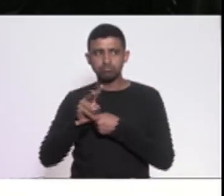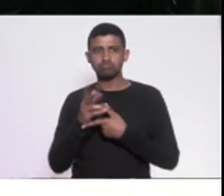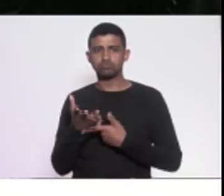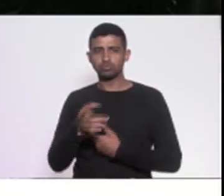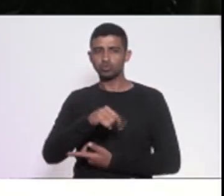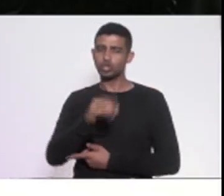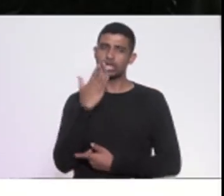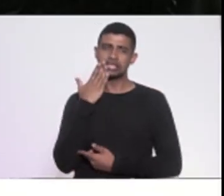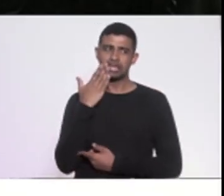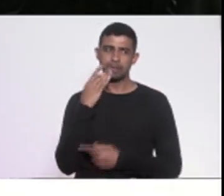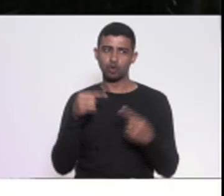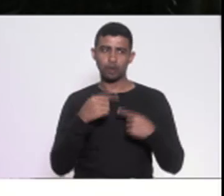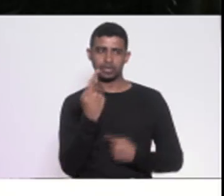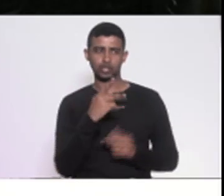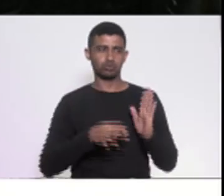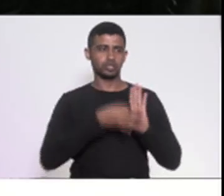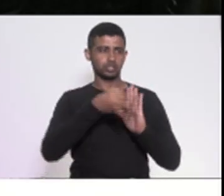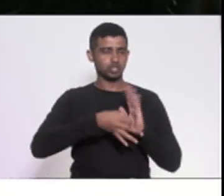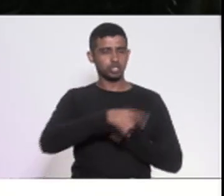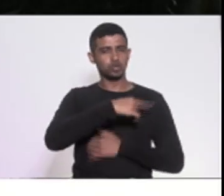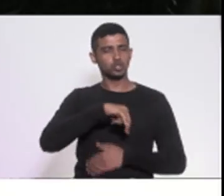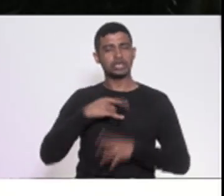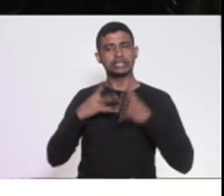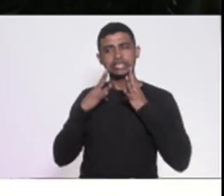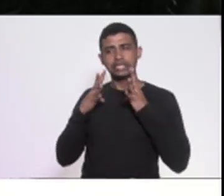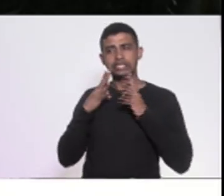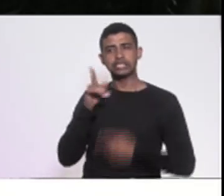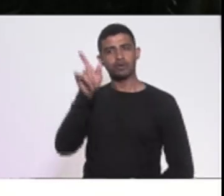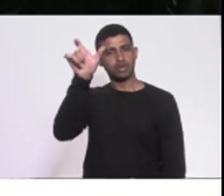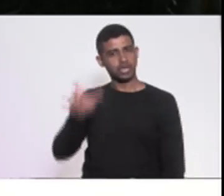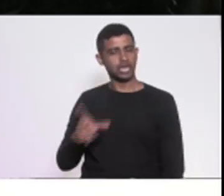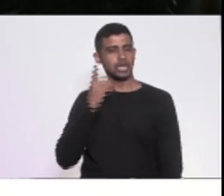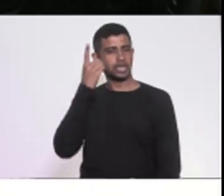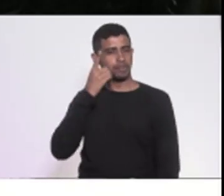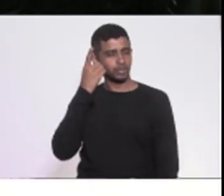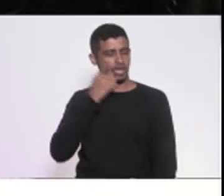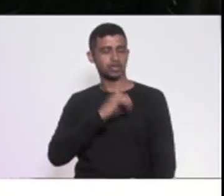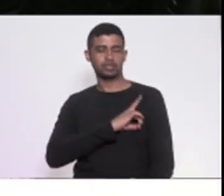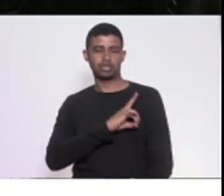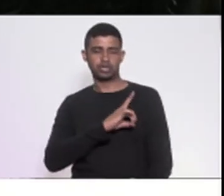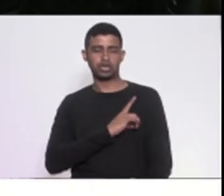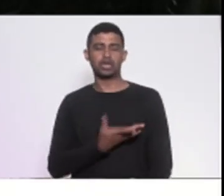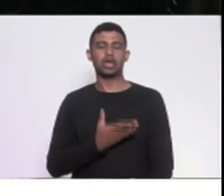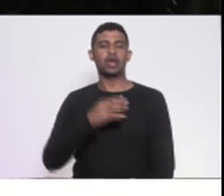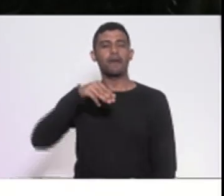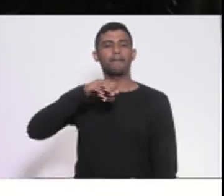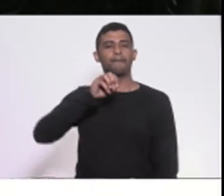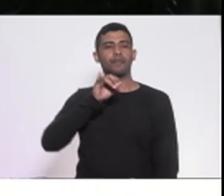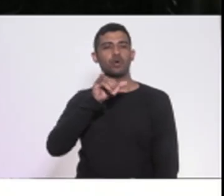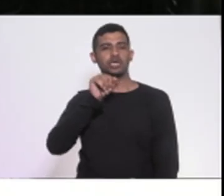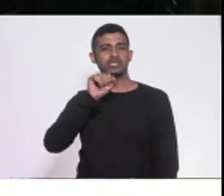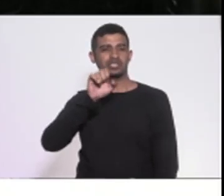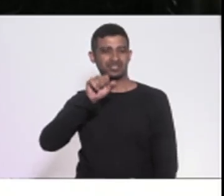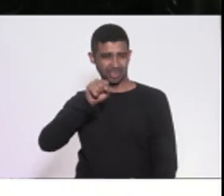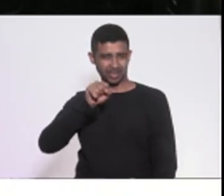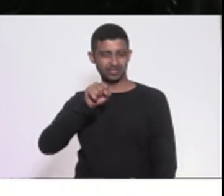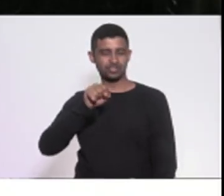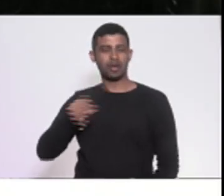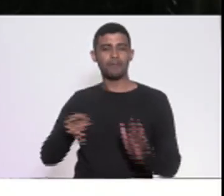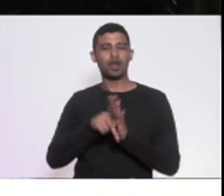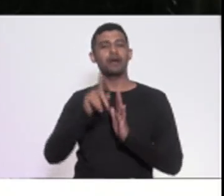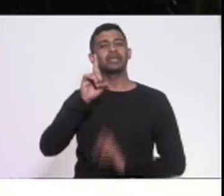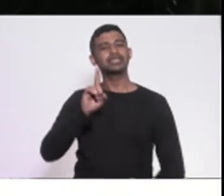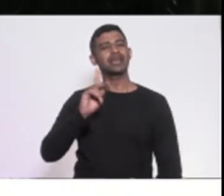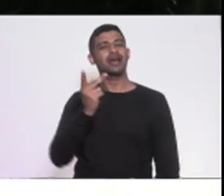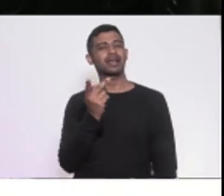sua sugestão. Nós ouvimos aqui o delegado Moisés Santana, da DHBF, e ele